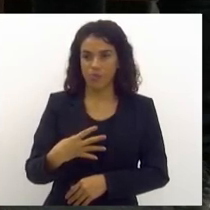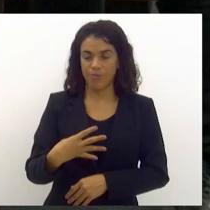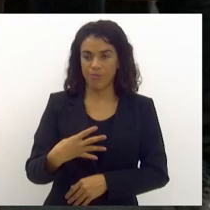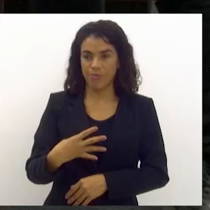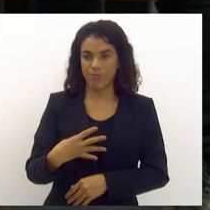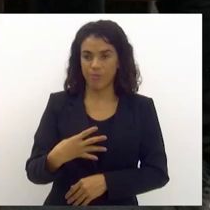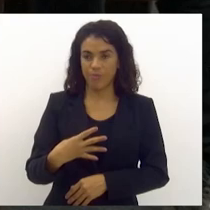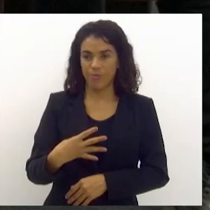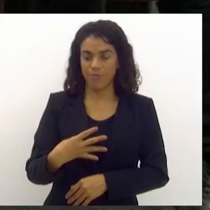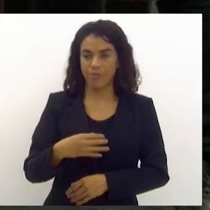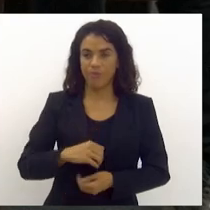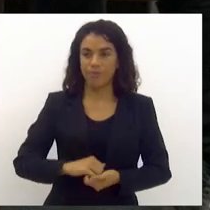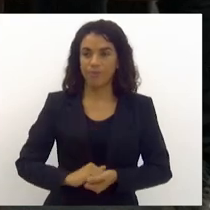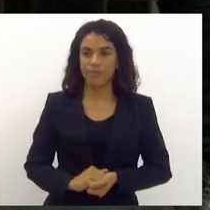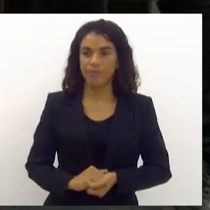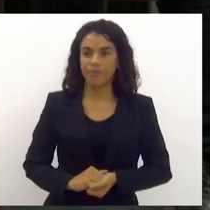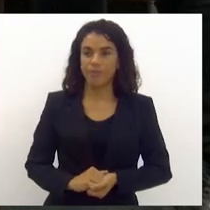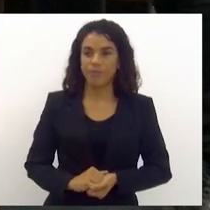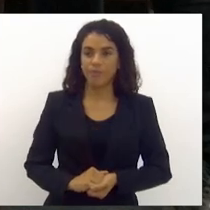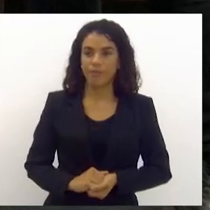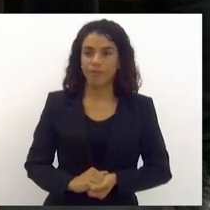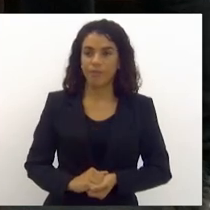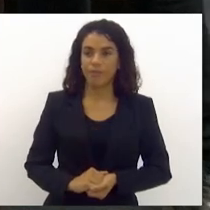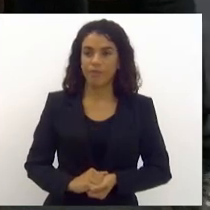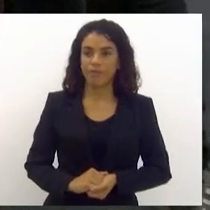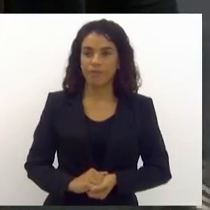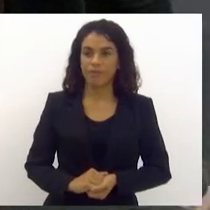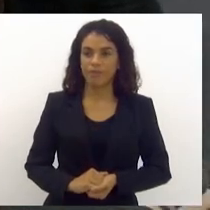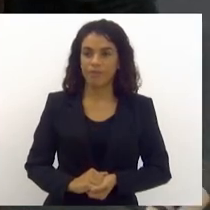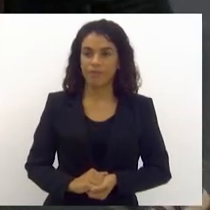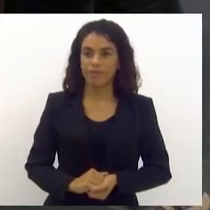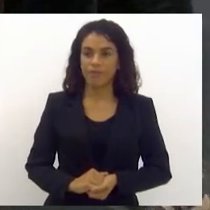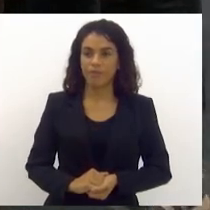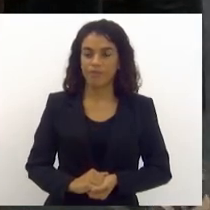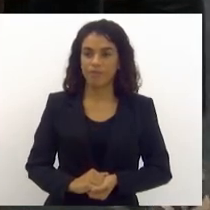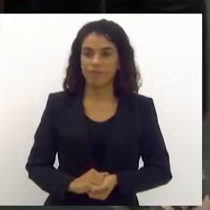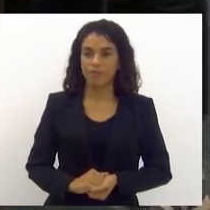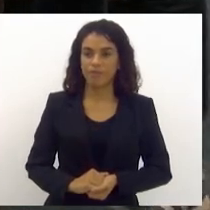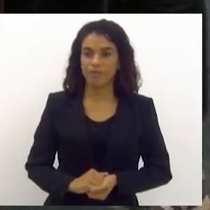Não consta na PEC. Destaque foi na votação anterior, não foi nessa.